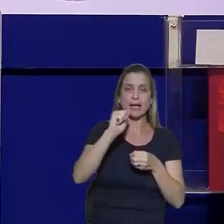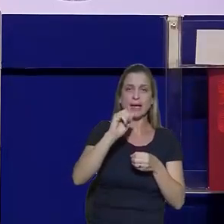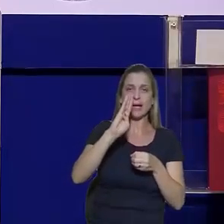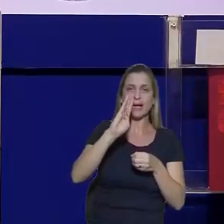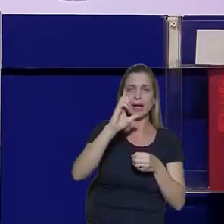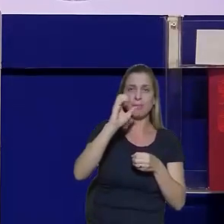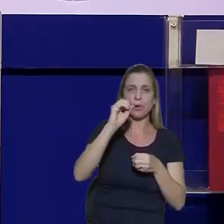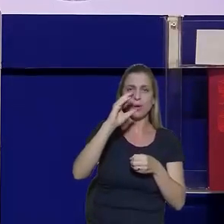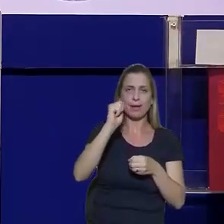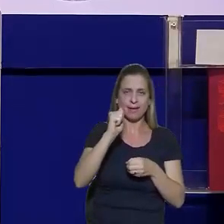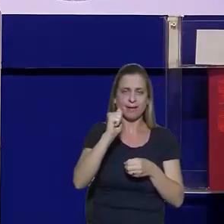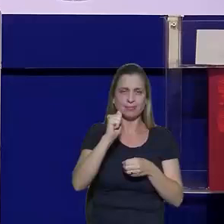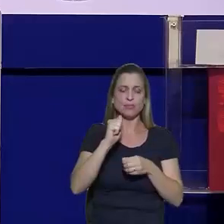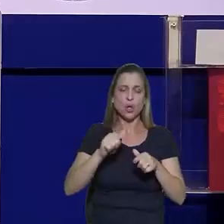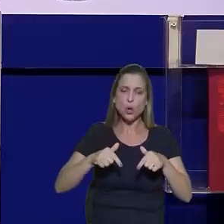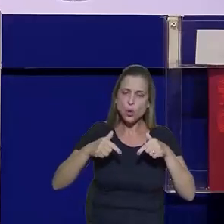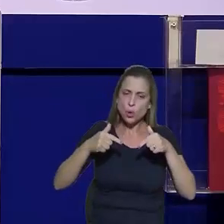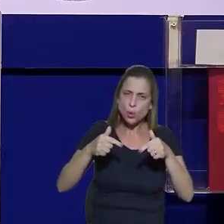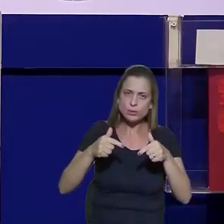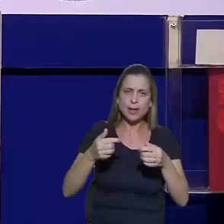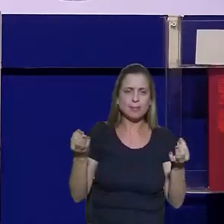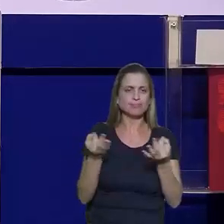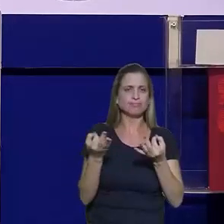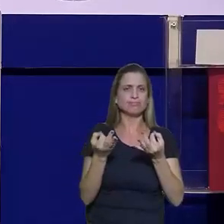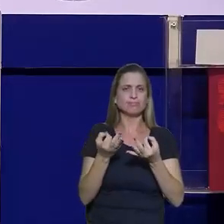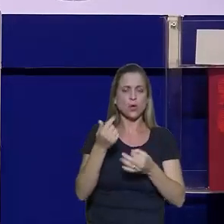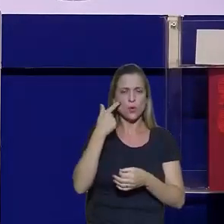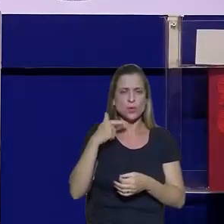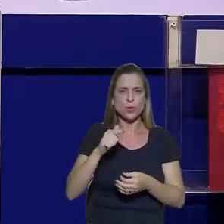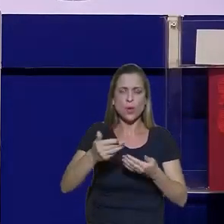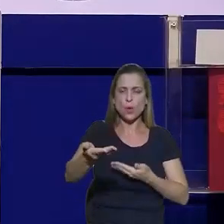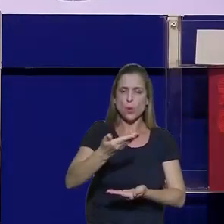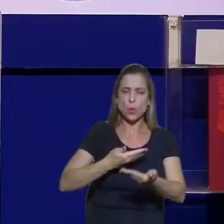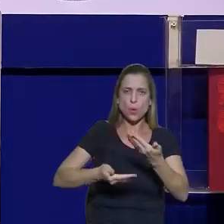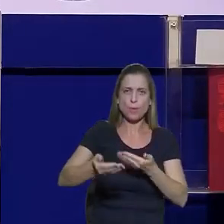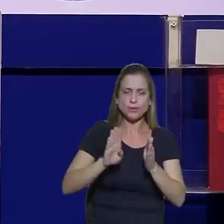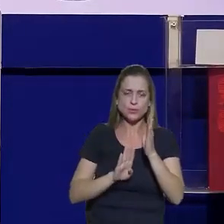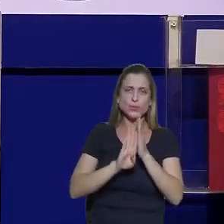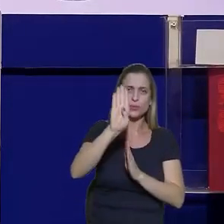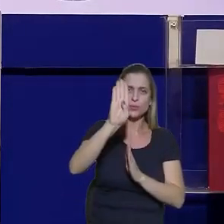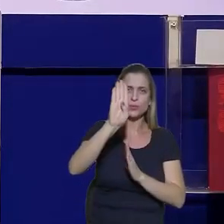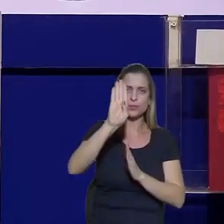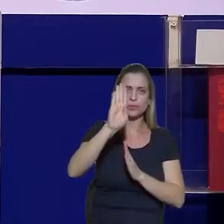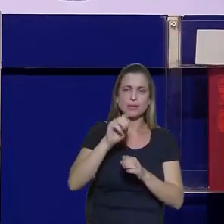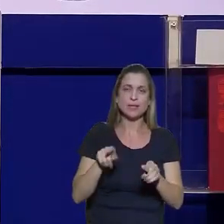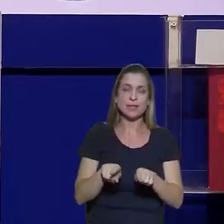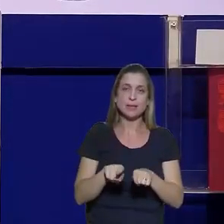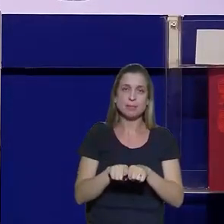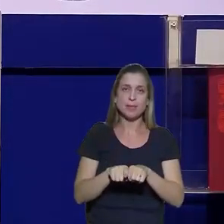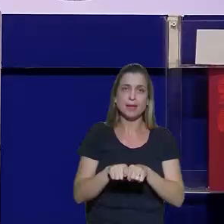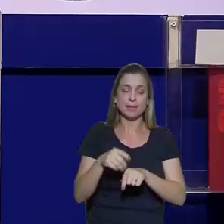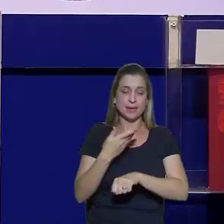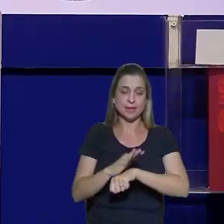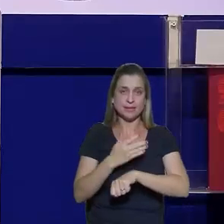e produzir com galhardia e excelência, compartilhar sucessos, exercitar crença ativa